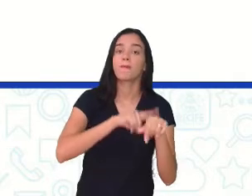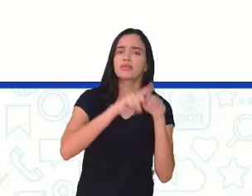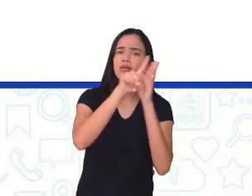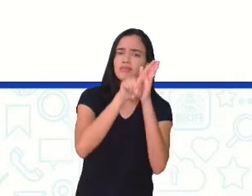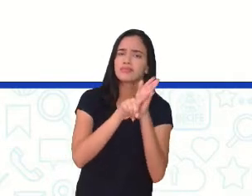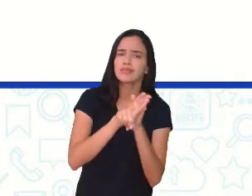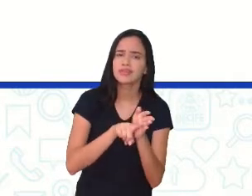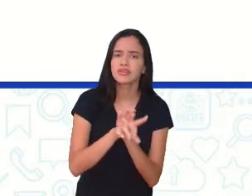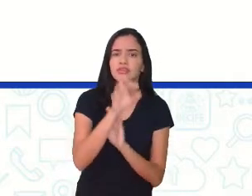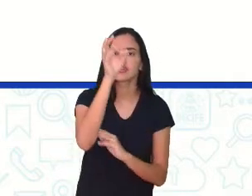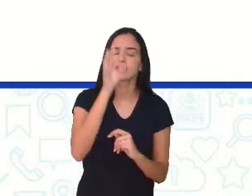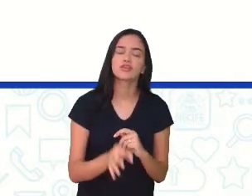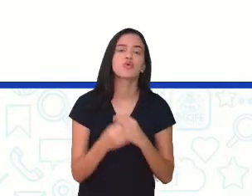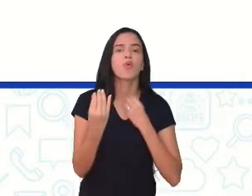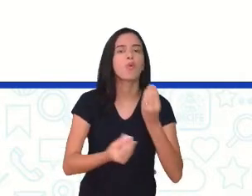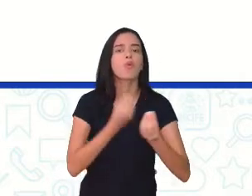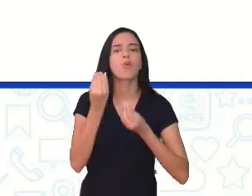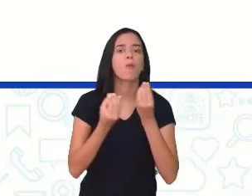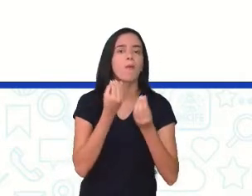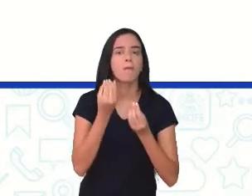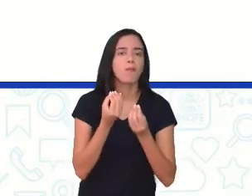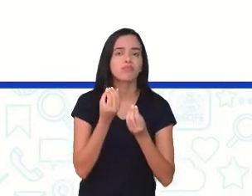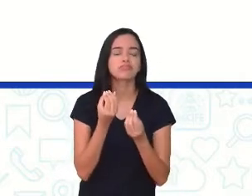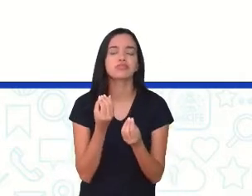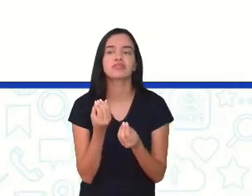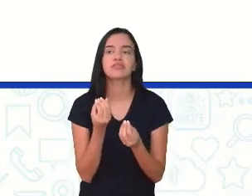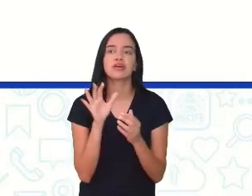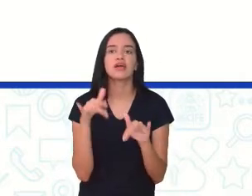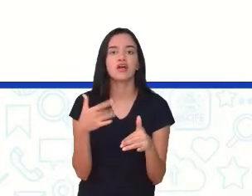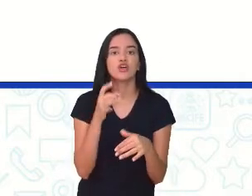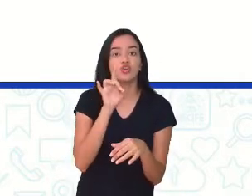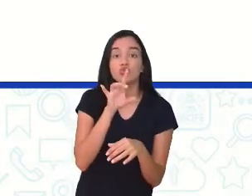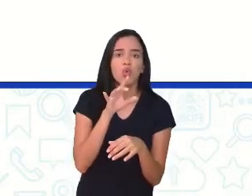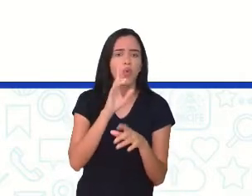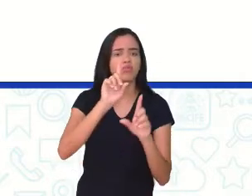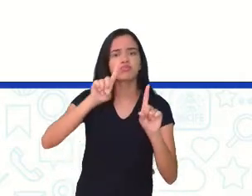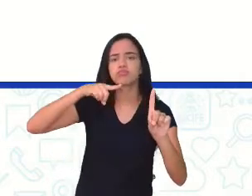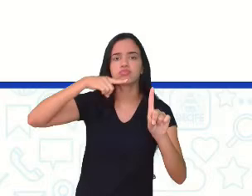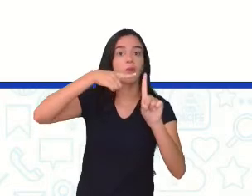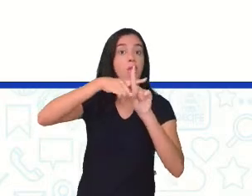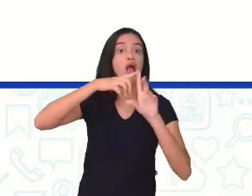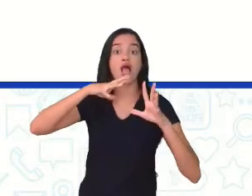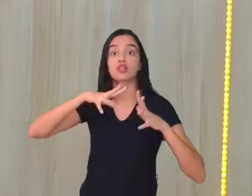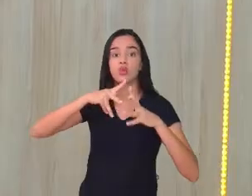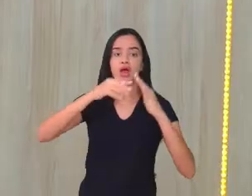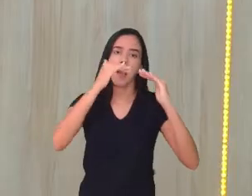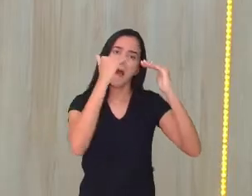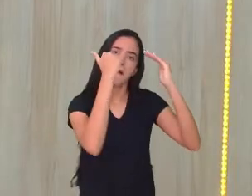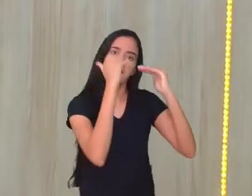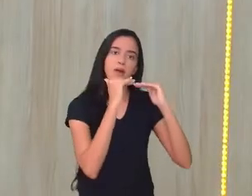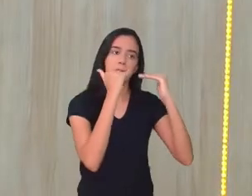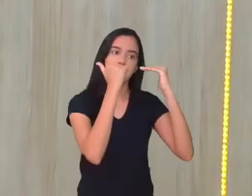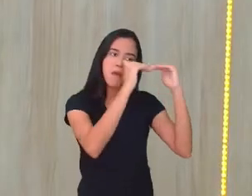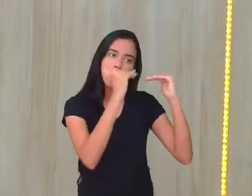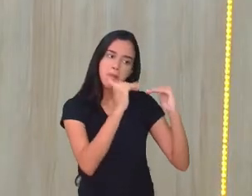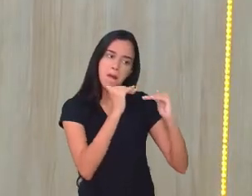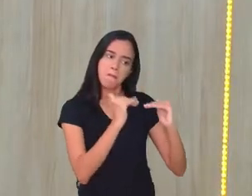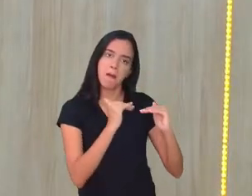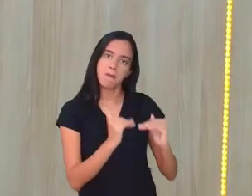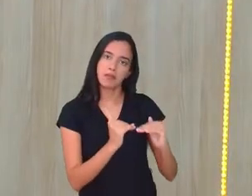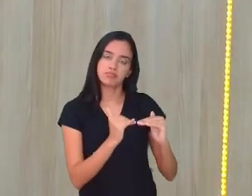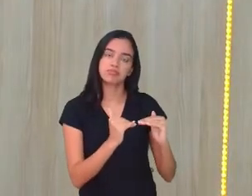pesquisa. Então, como é que eu faço para encontrar esse total? Basta você somar todas as frequências absolutas.